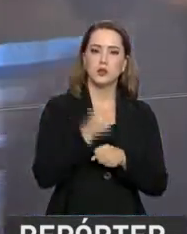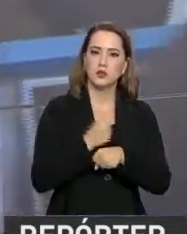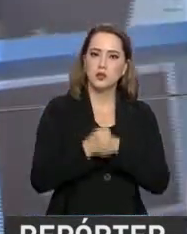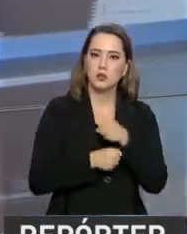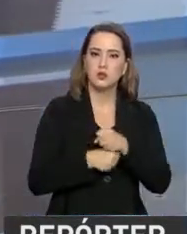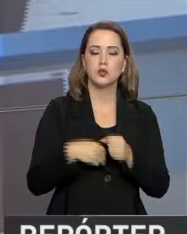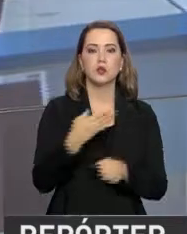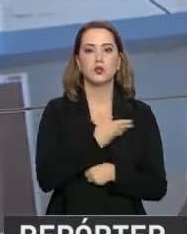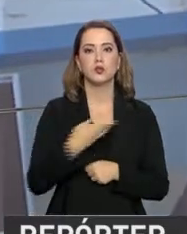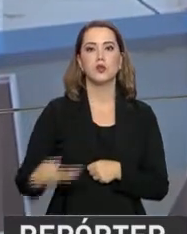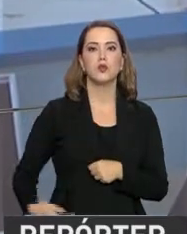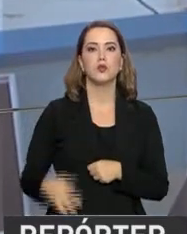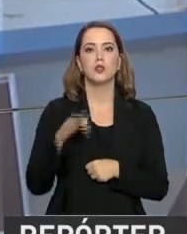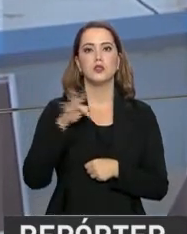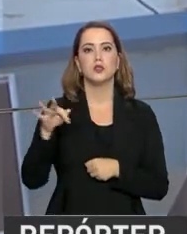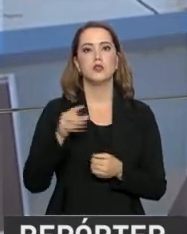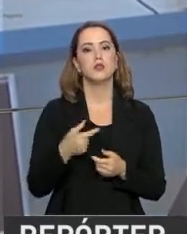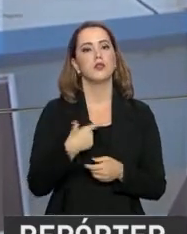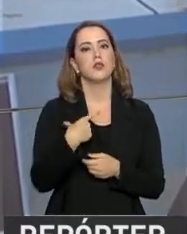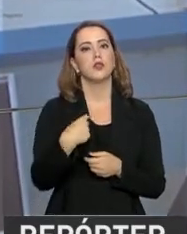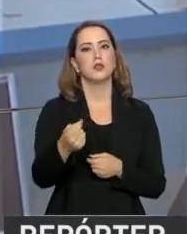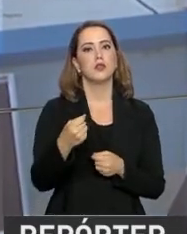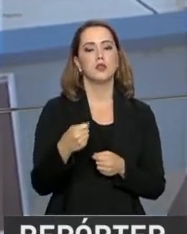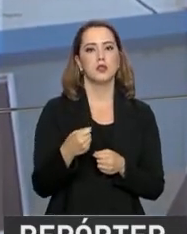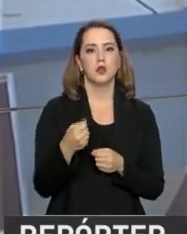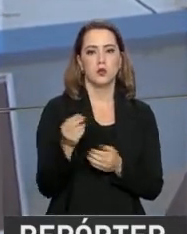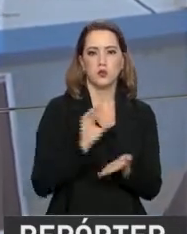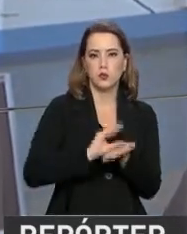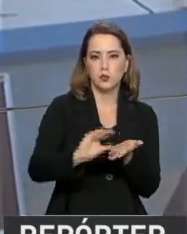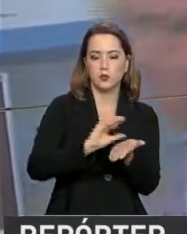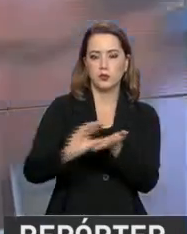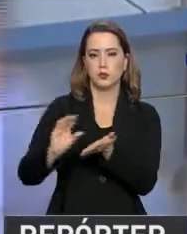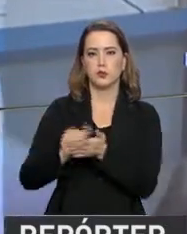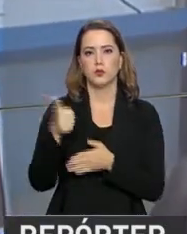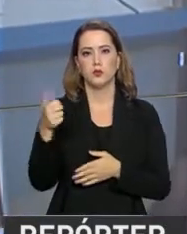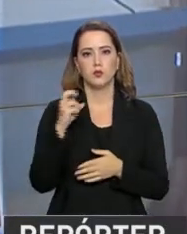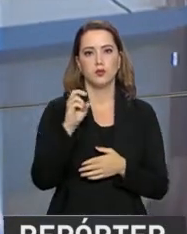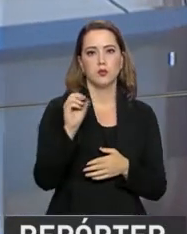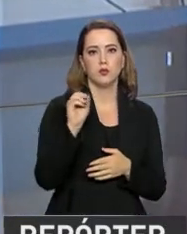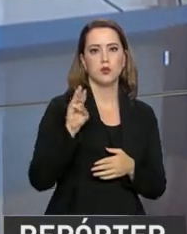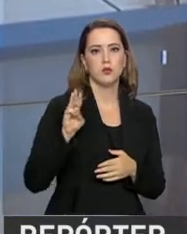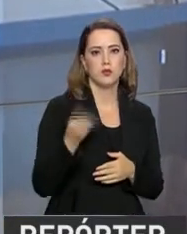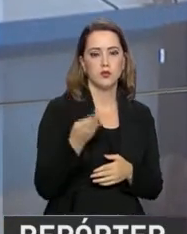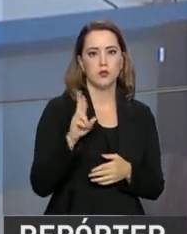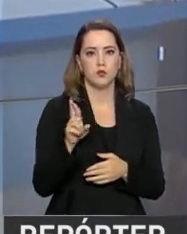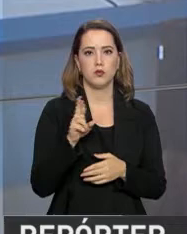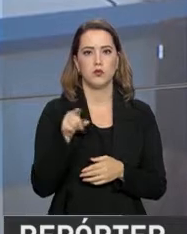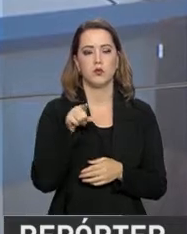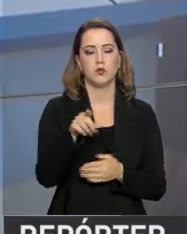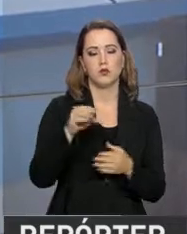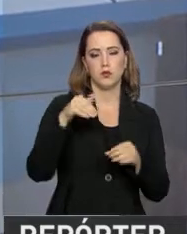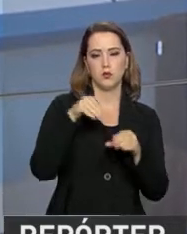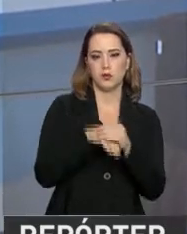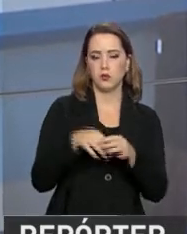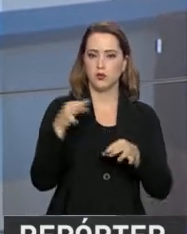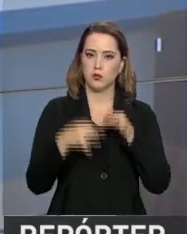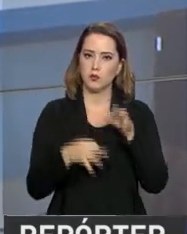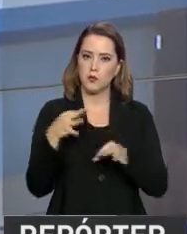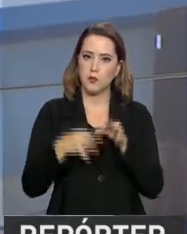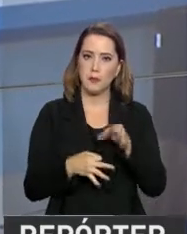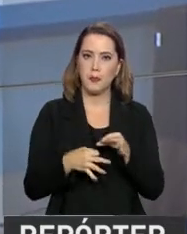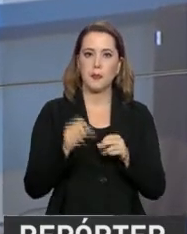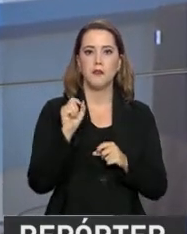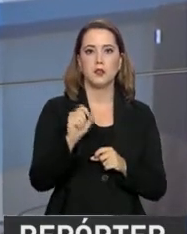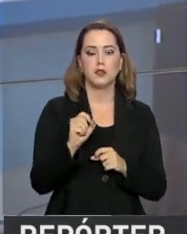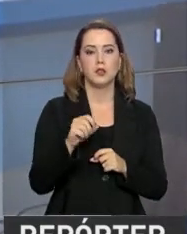federal liberou crédito extraordinário de 150 milhões de reais para as ações da Justiça Eleitoral. Os